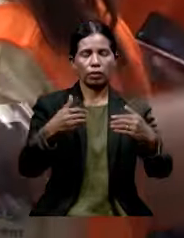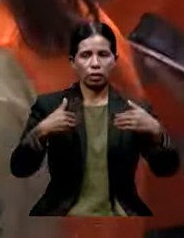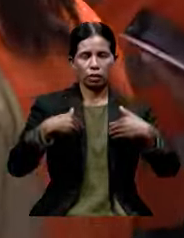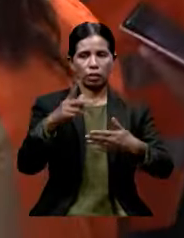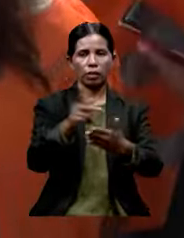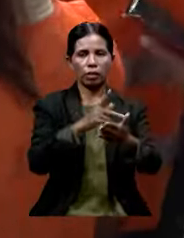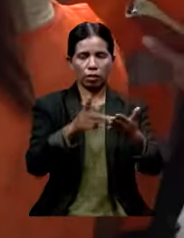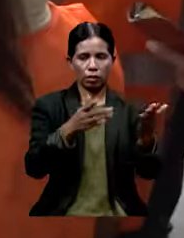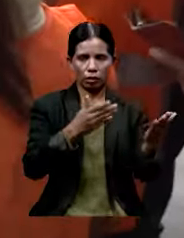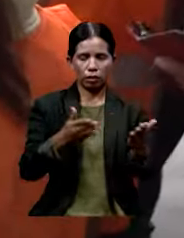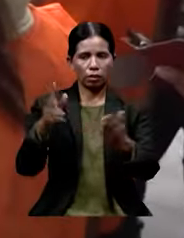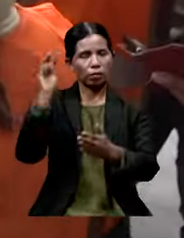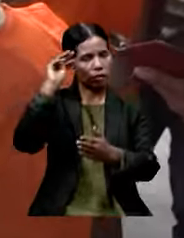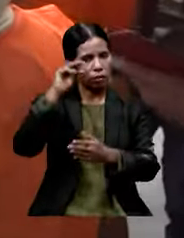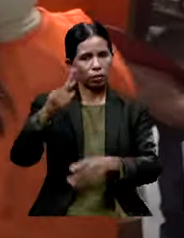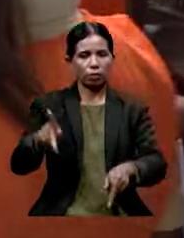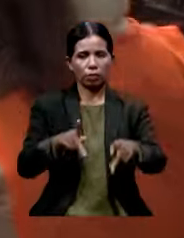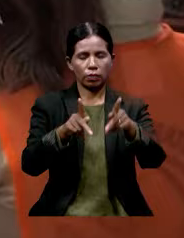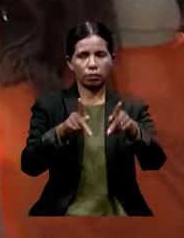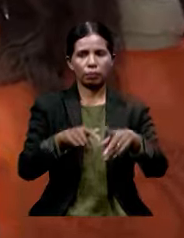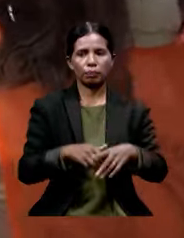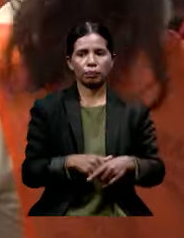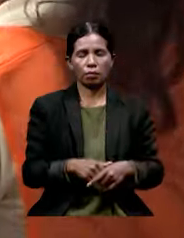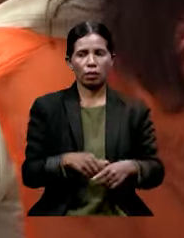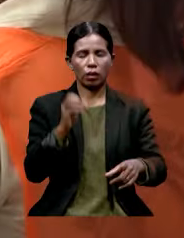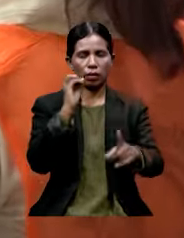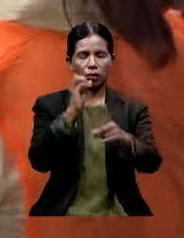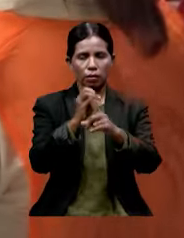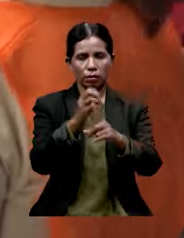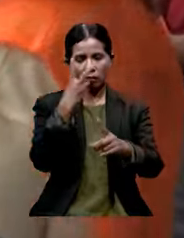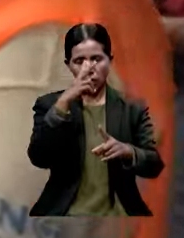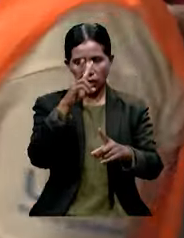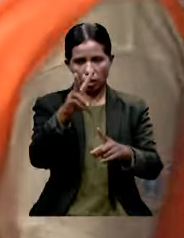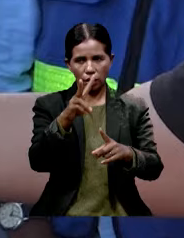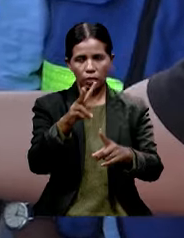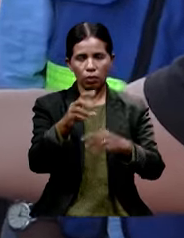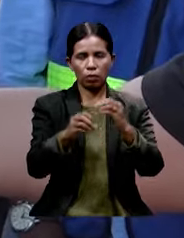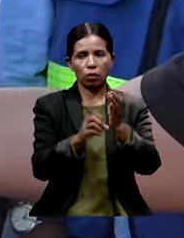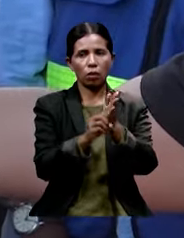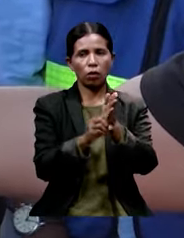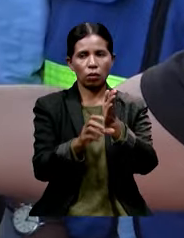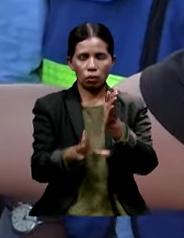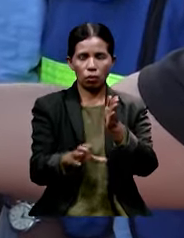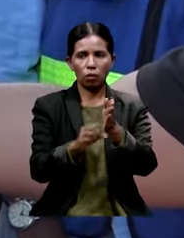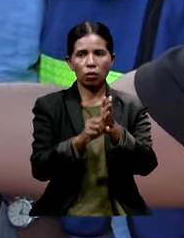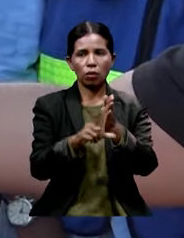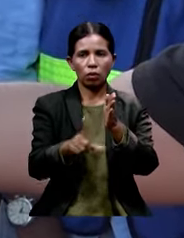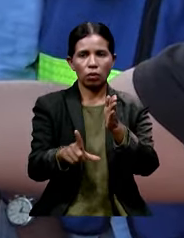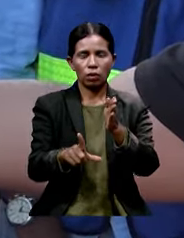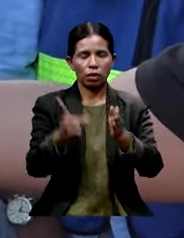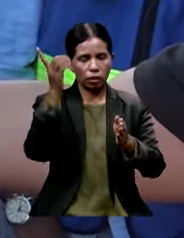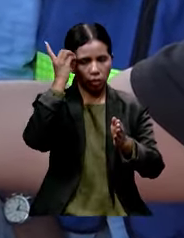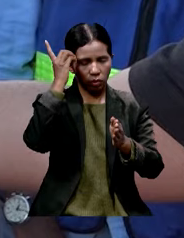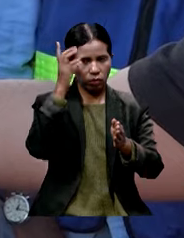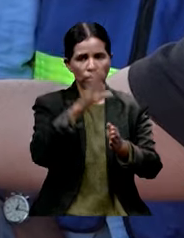crime, se submete ba Ministério Público. Nghe objetivo atu busca ba óleo nebe maka desconfia no